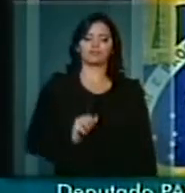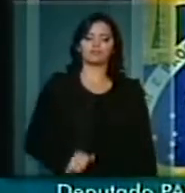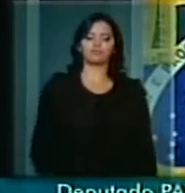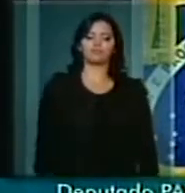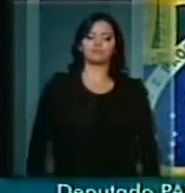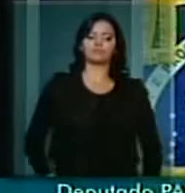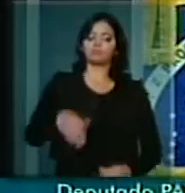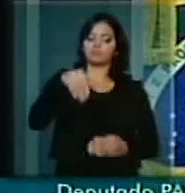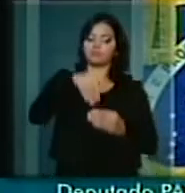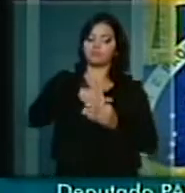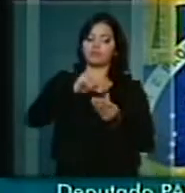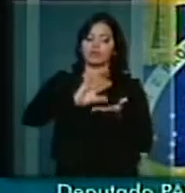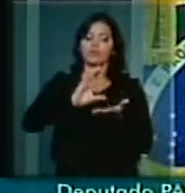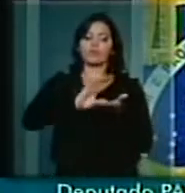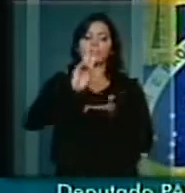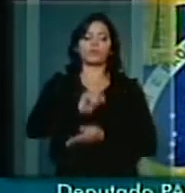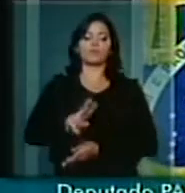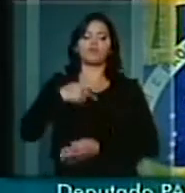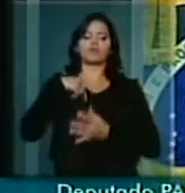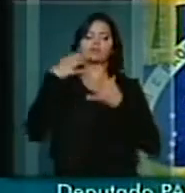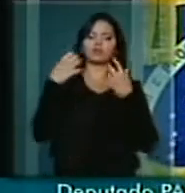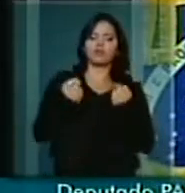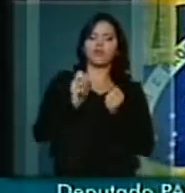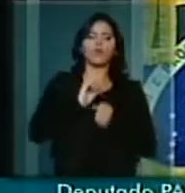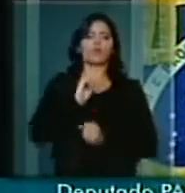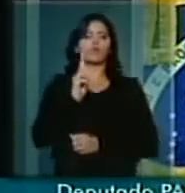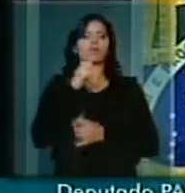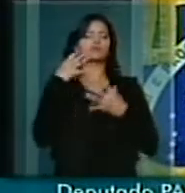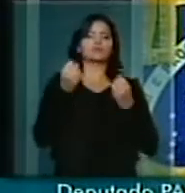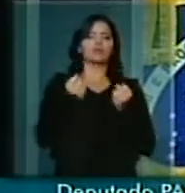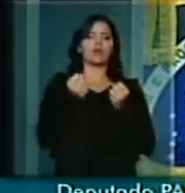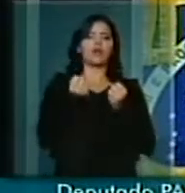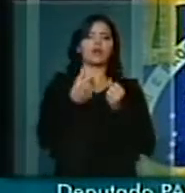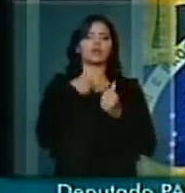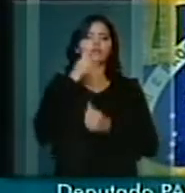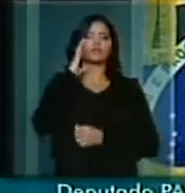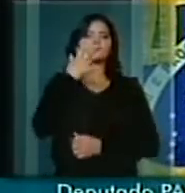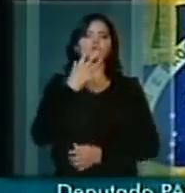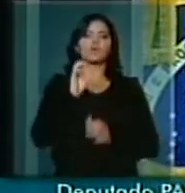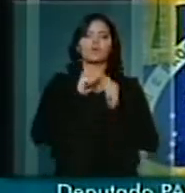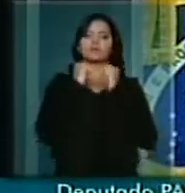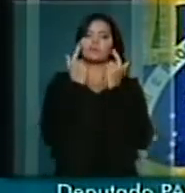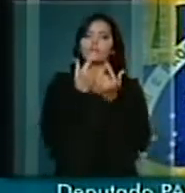E na votação do Conselho Universitário, se acatava ou não a decisão da Assembleia, foi empate.